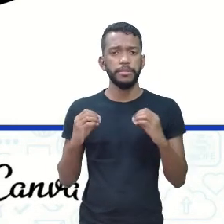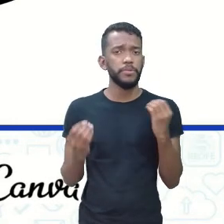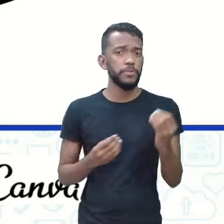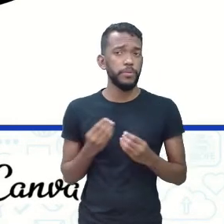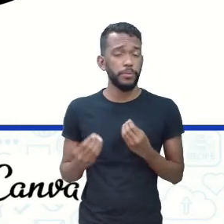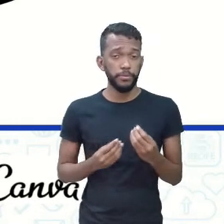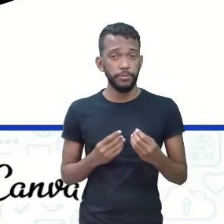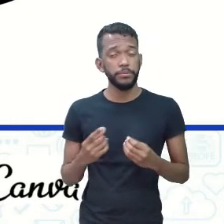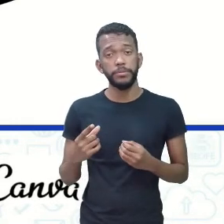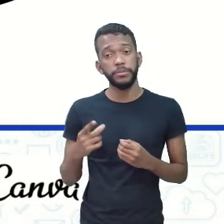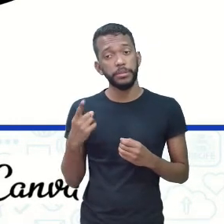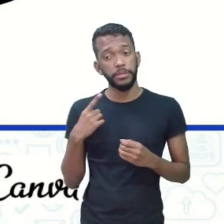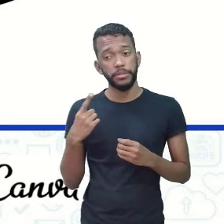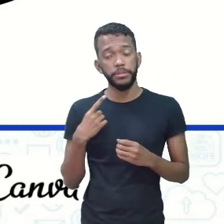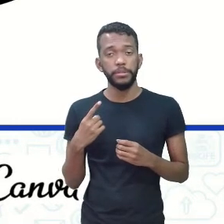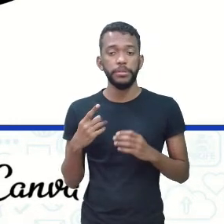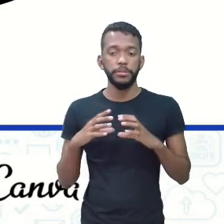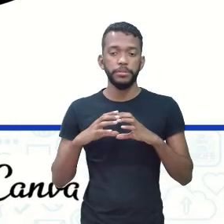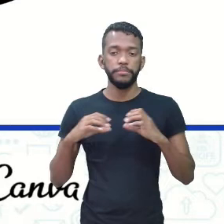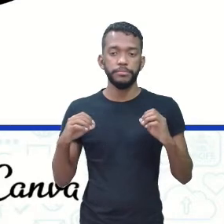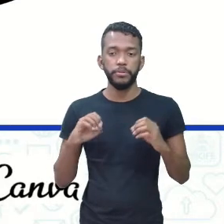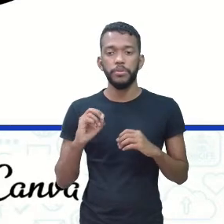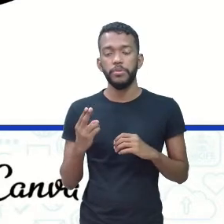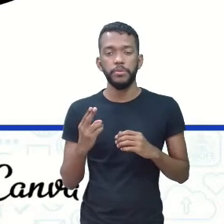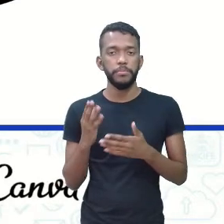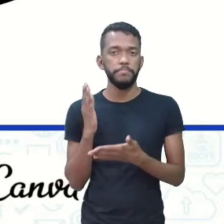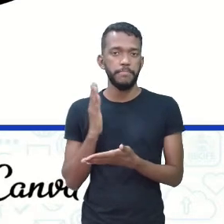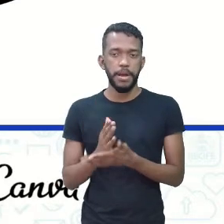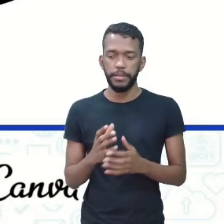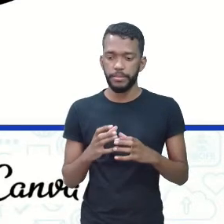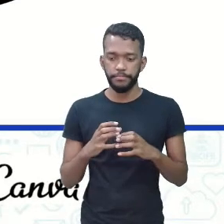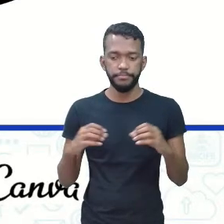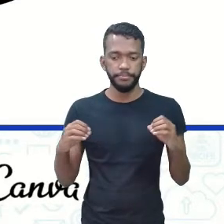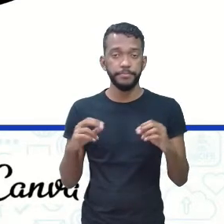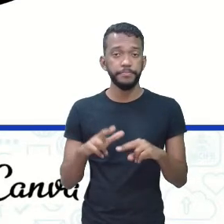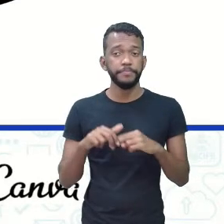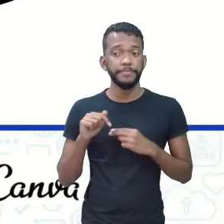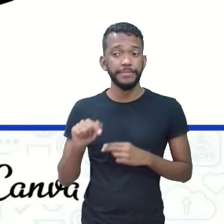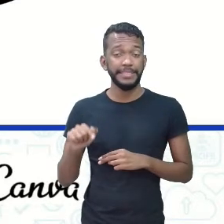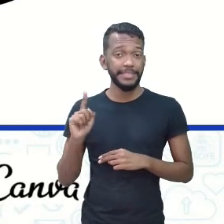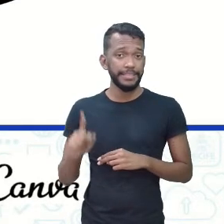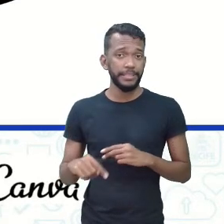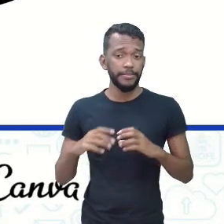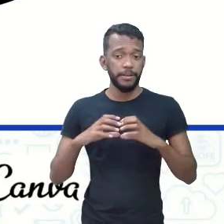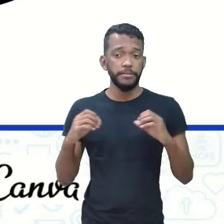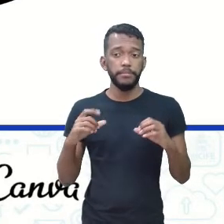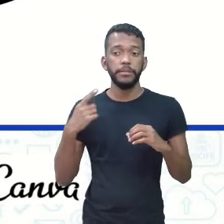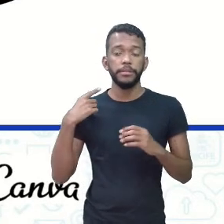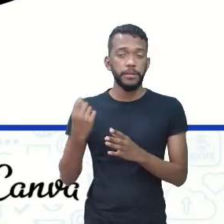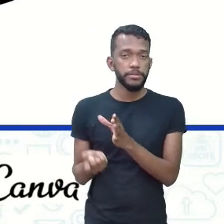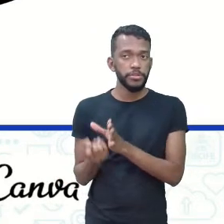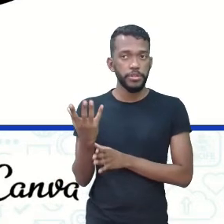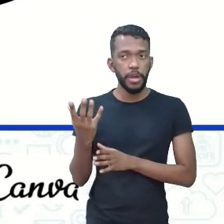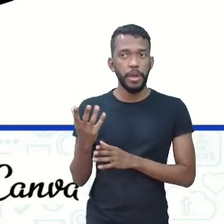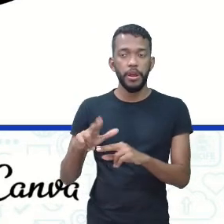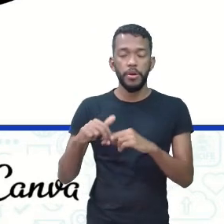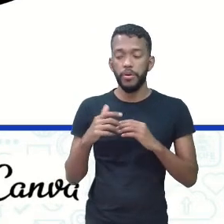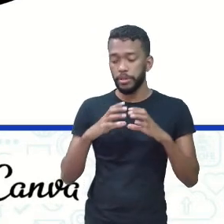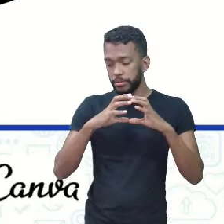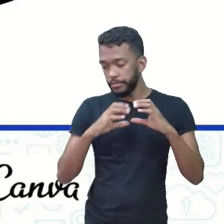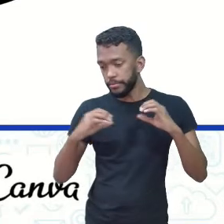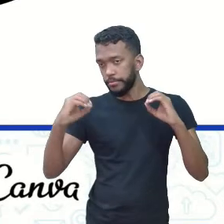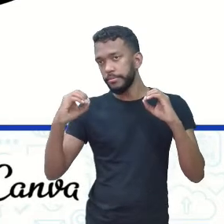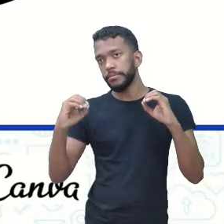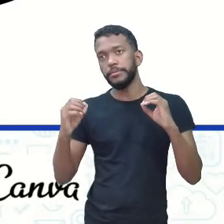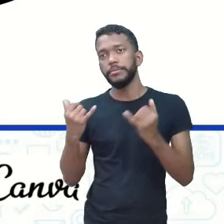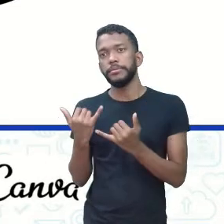se fragmenta ou se parte e desse fragmento se gera outro organismo com